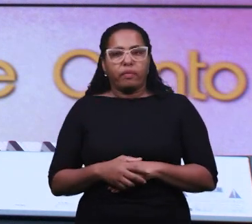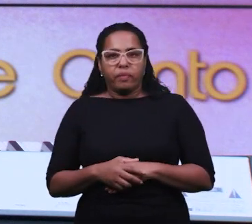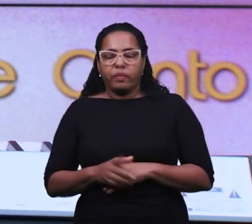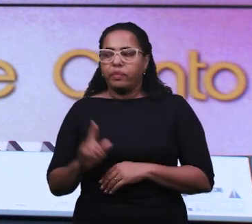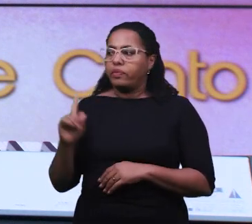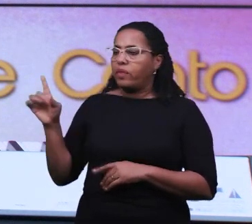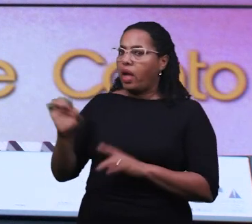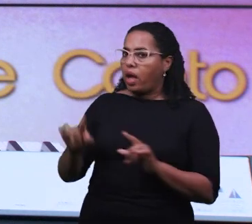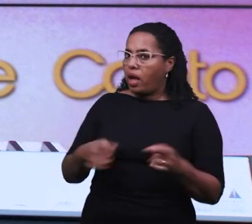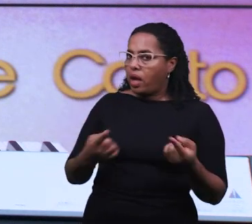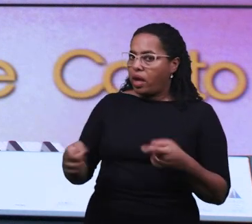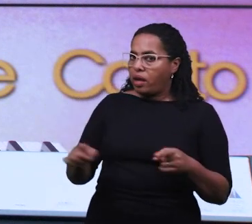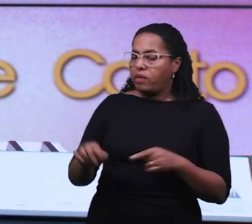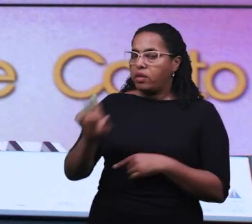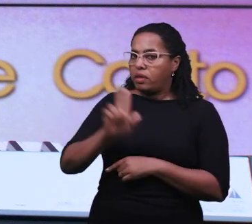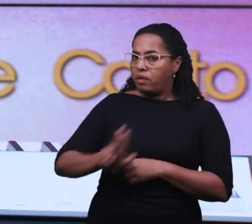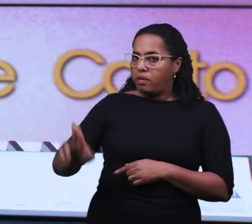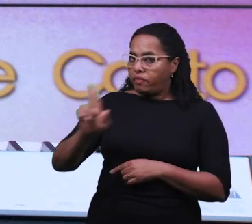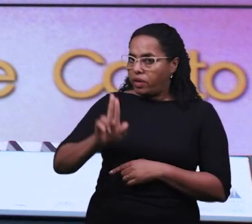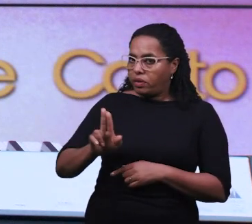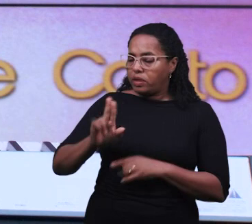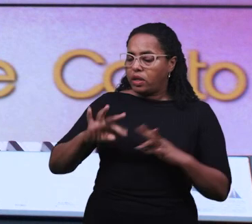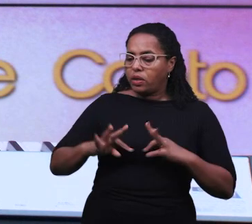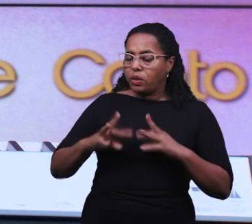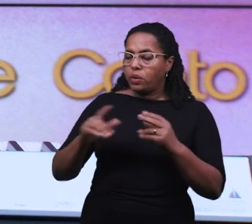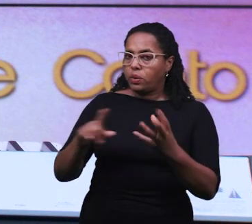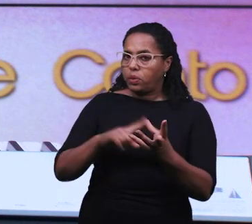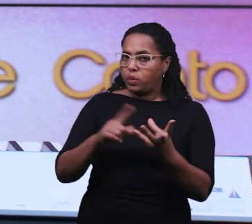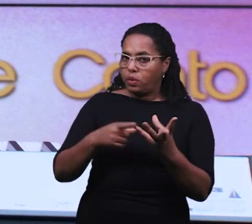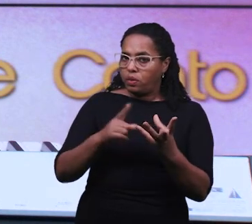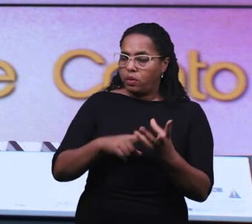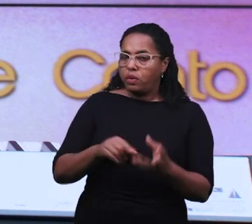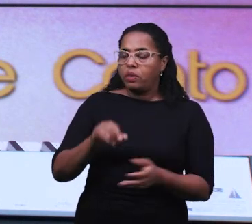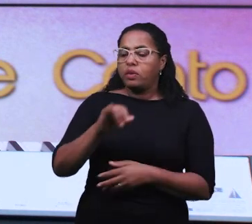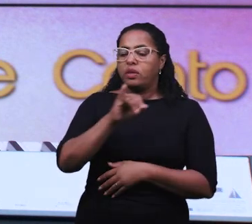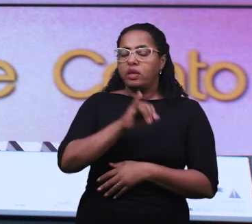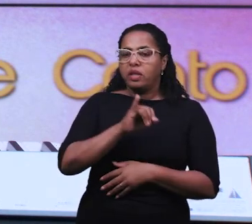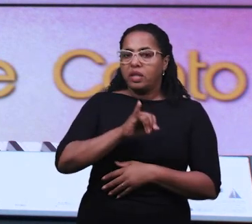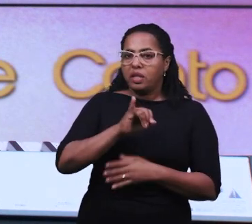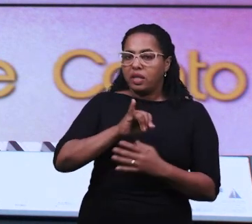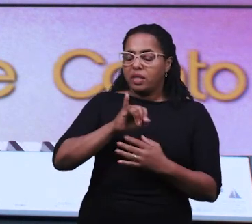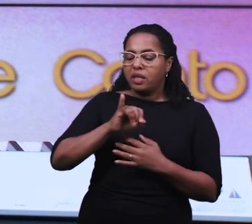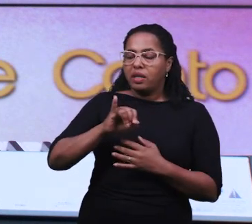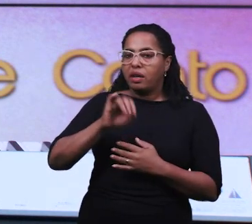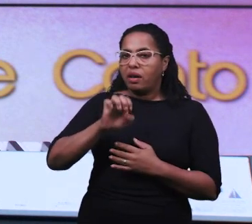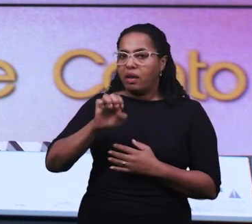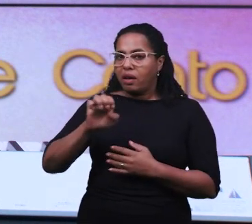Essa é a melodia que nós vamos usar para todas essas vogais. I,